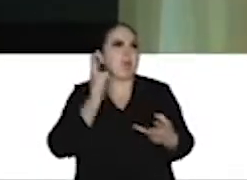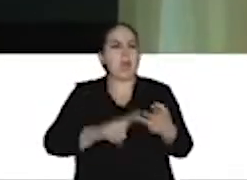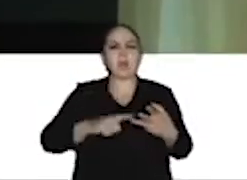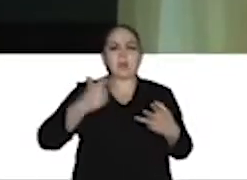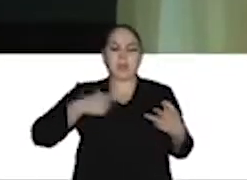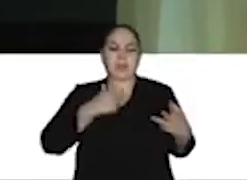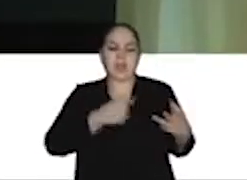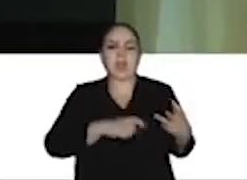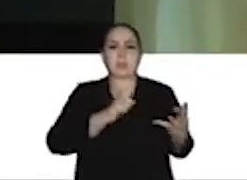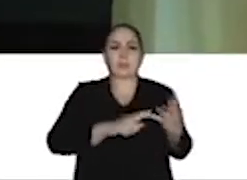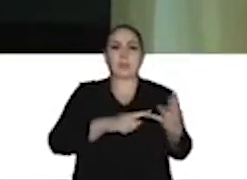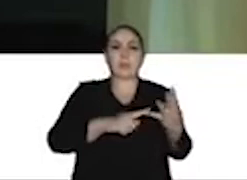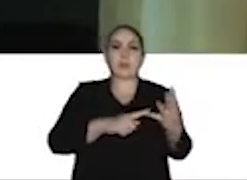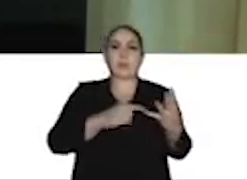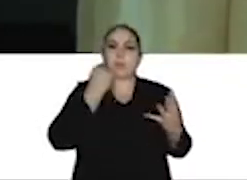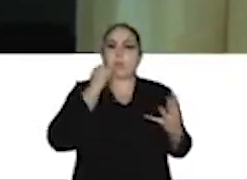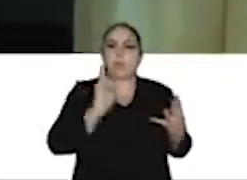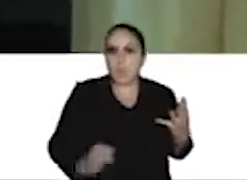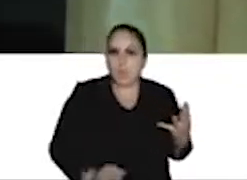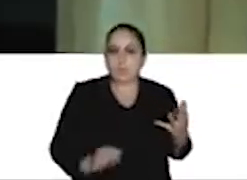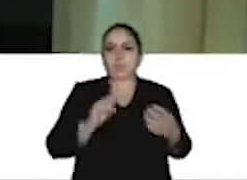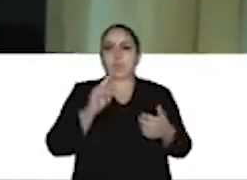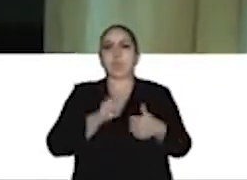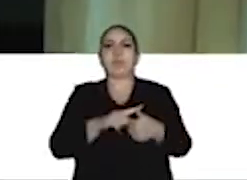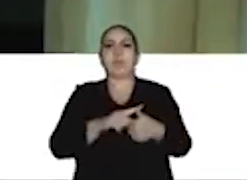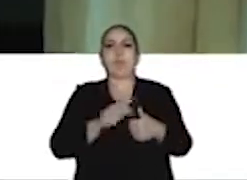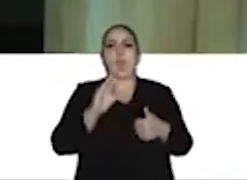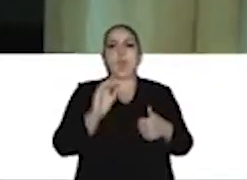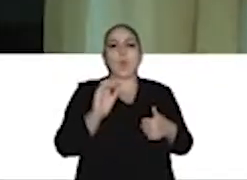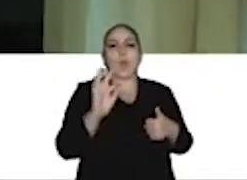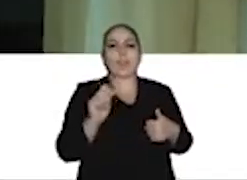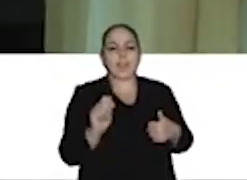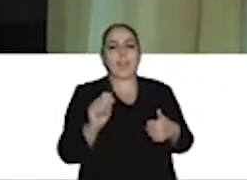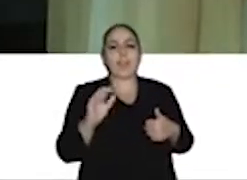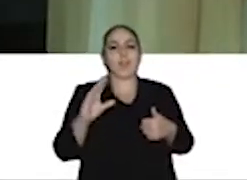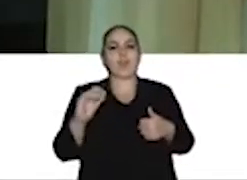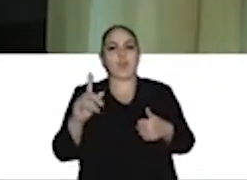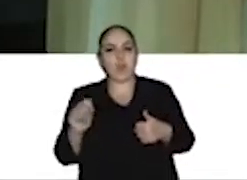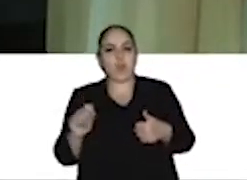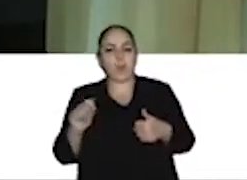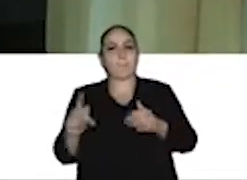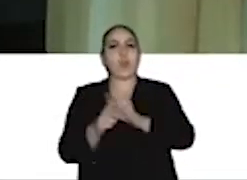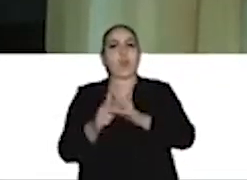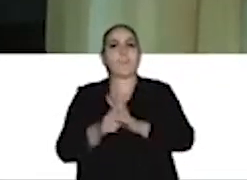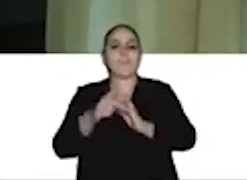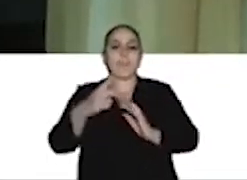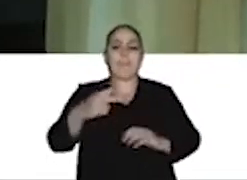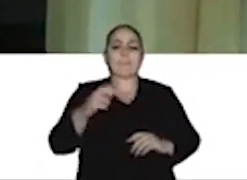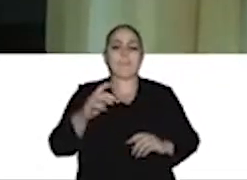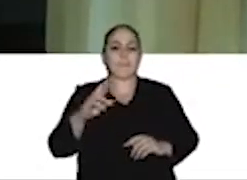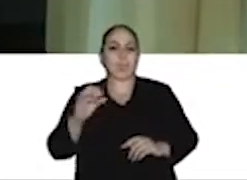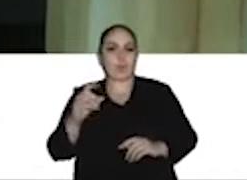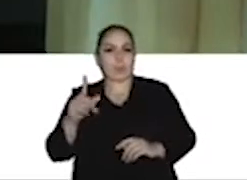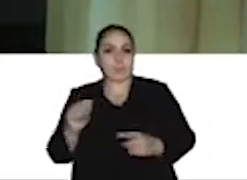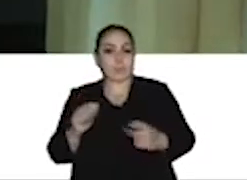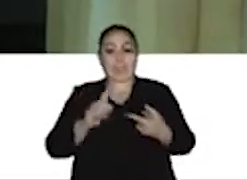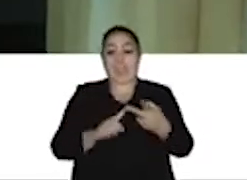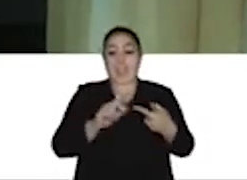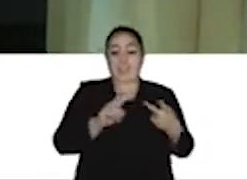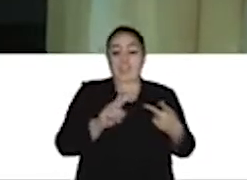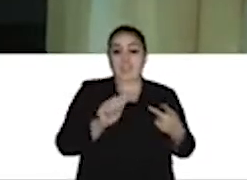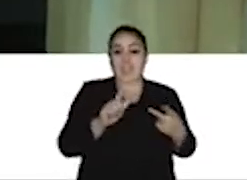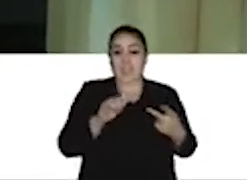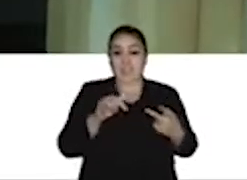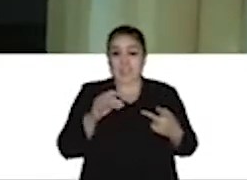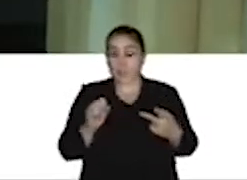Inter, né? Botafogo da Petrópolis, Valinhos Futebol Clube, o Valinhos está de parabéns. Inclusive, este